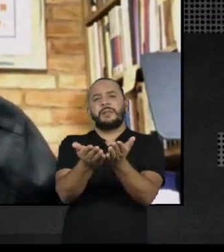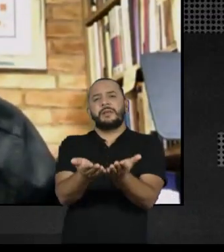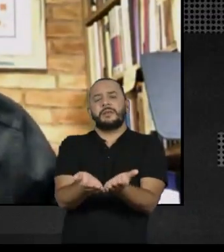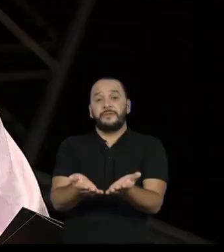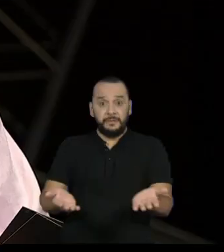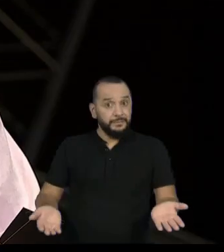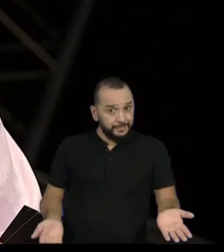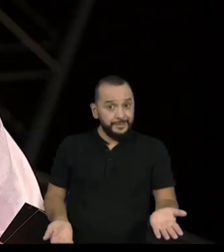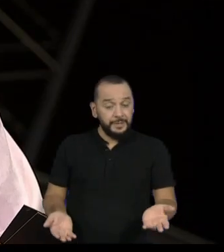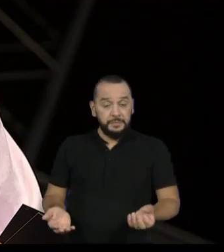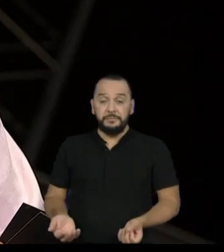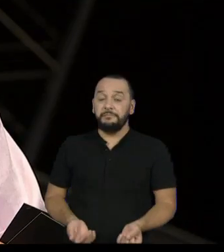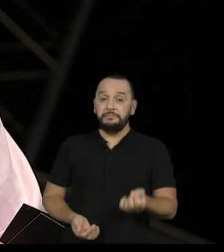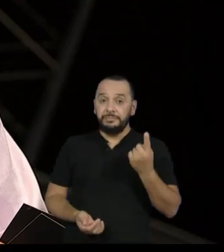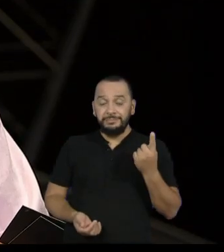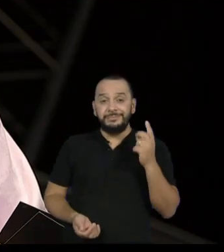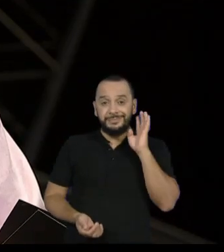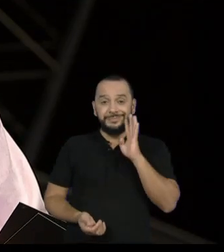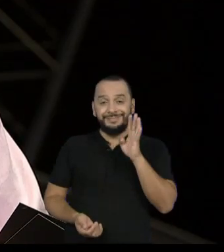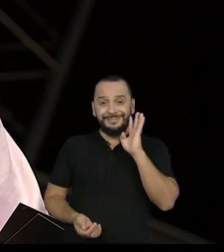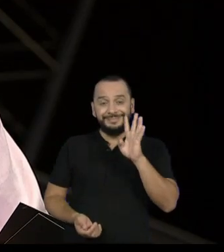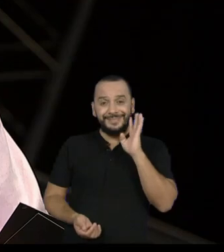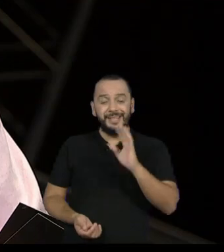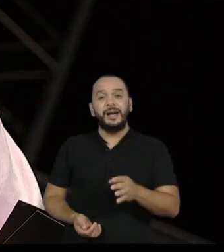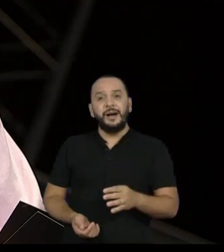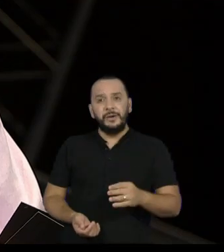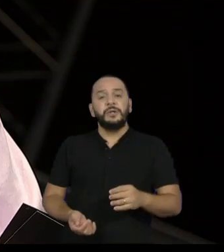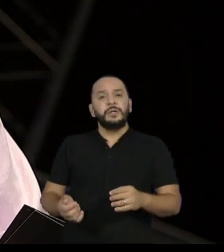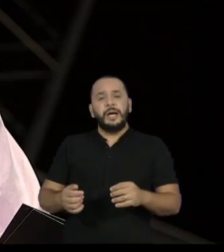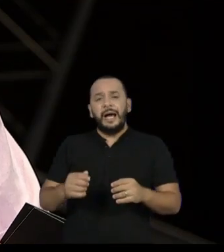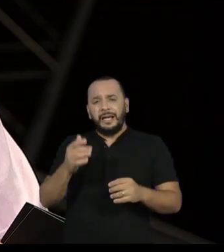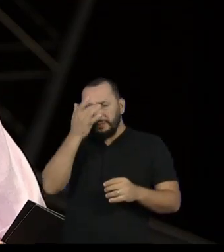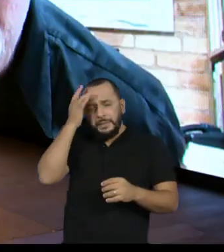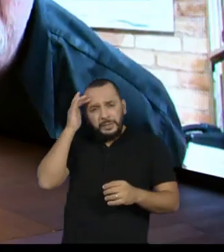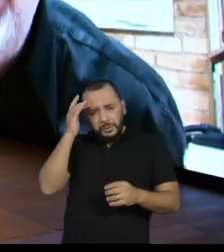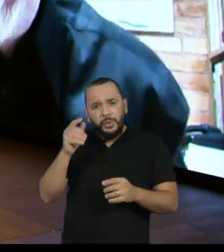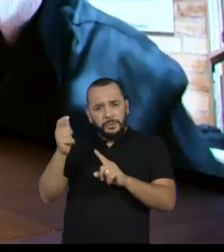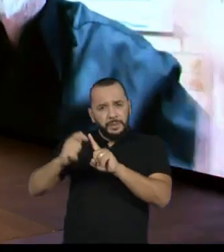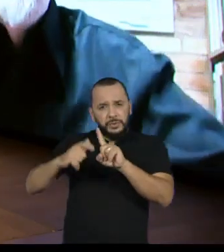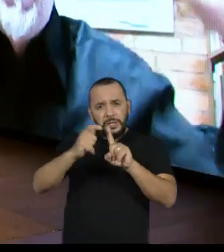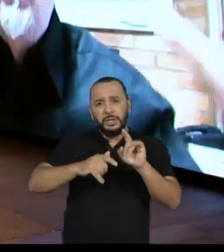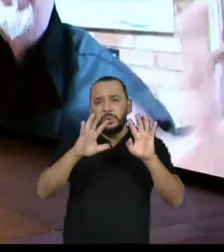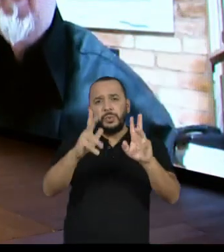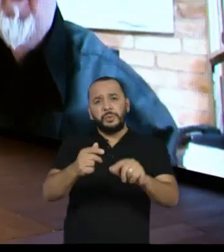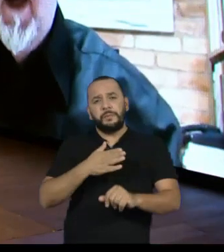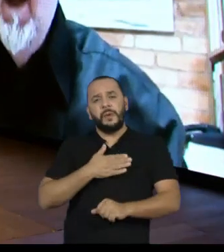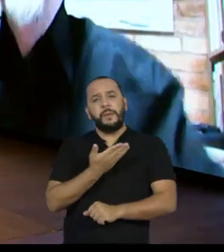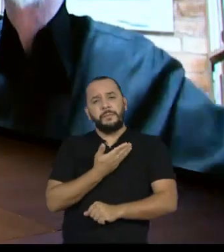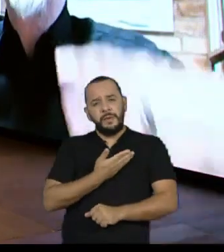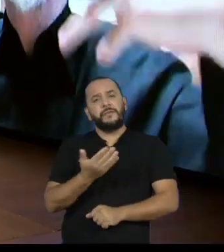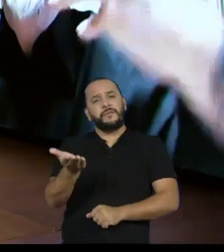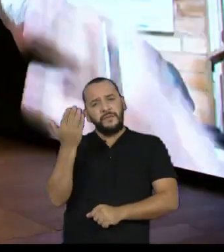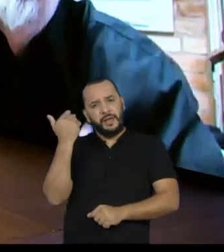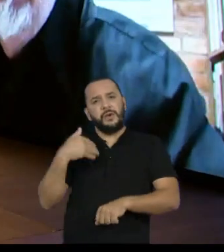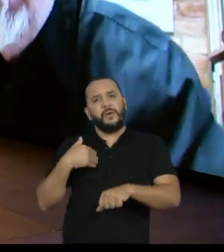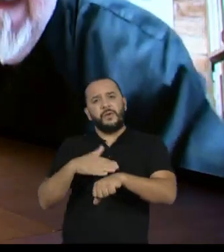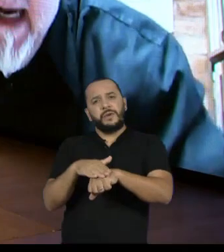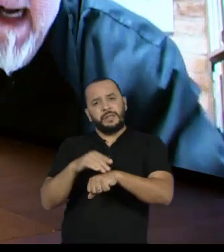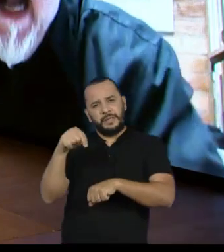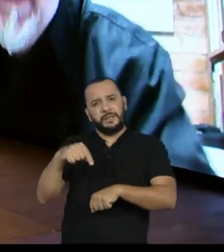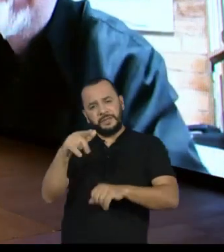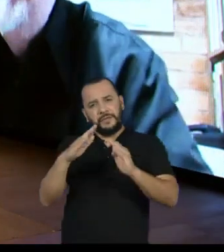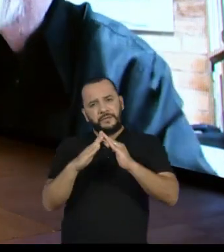não está com ninguém, meu filho, aquela conversa, venha cá na Bahia para a gente conversar um pouco sobre o